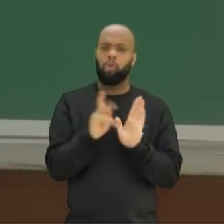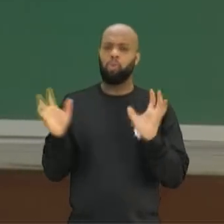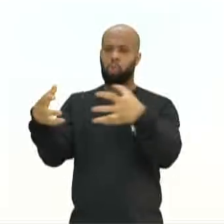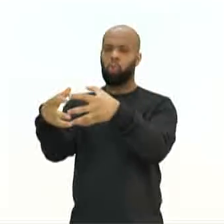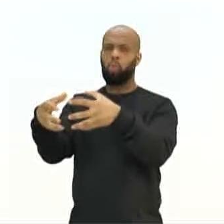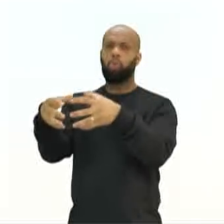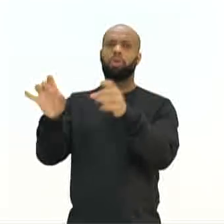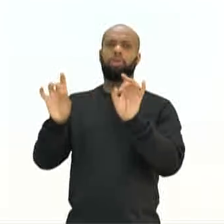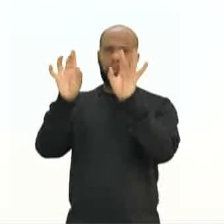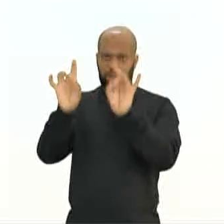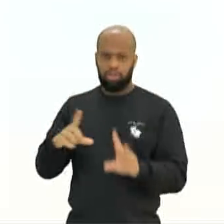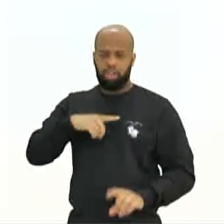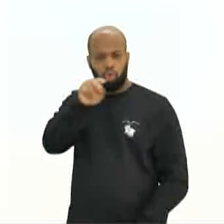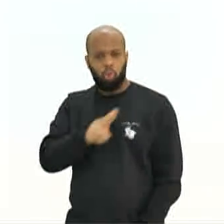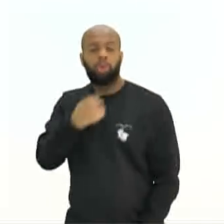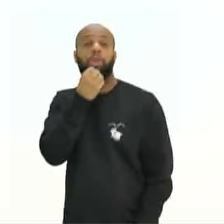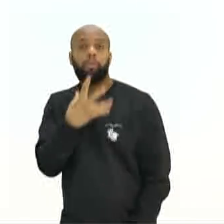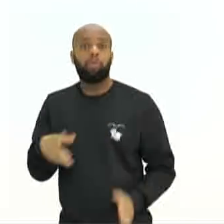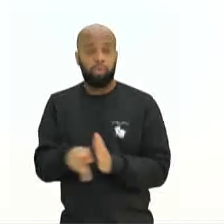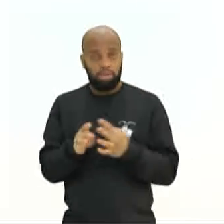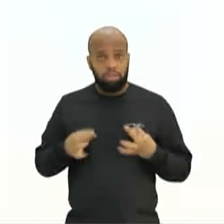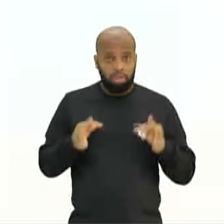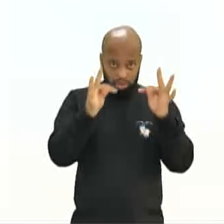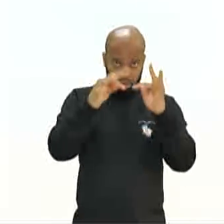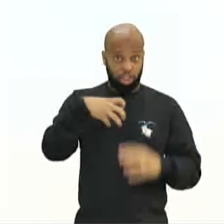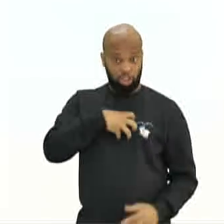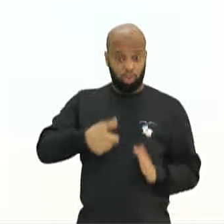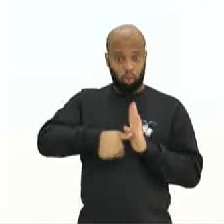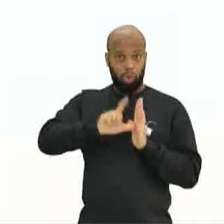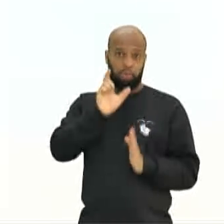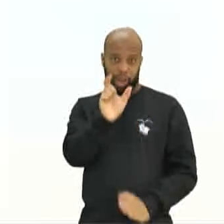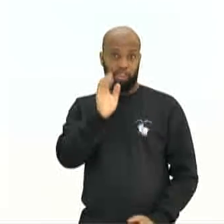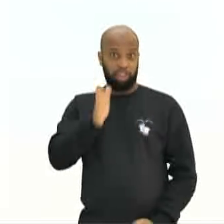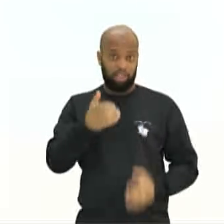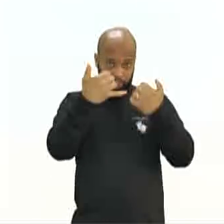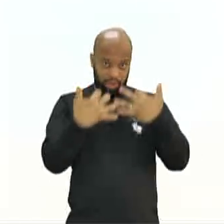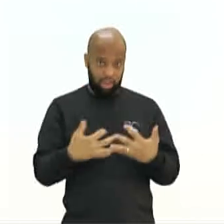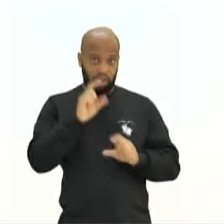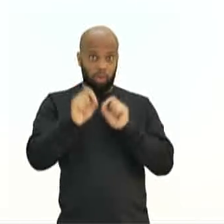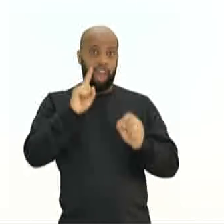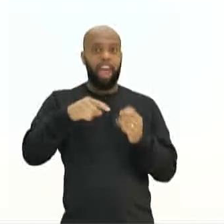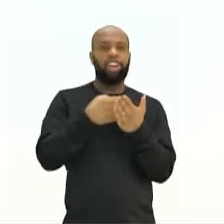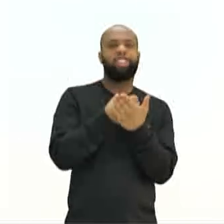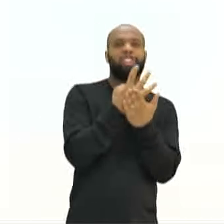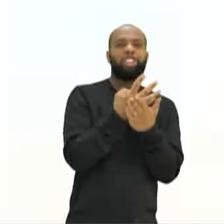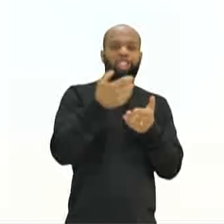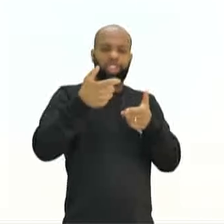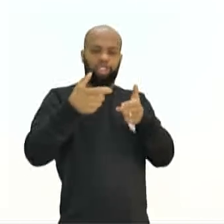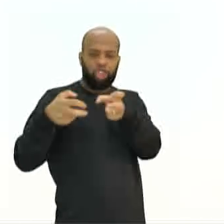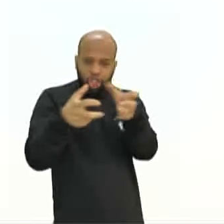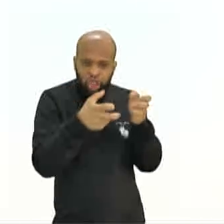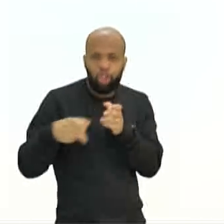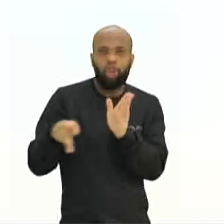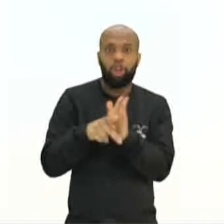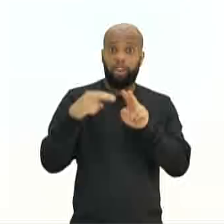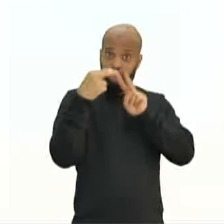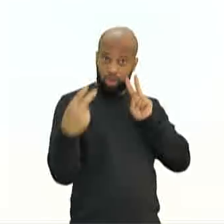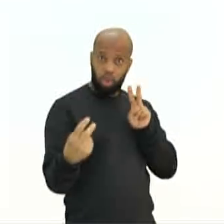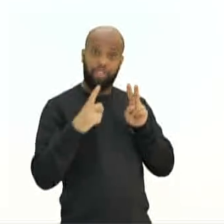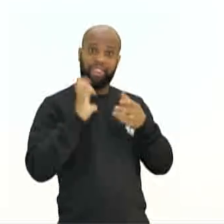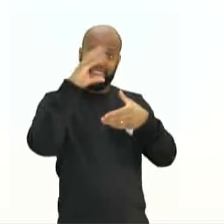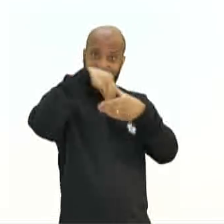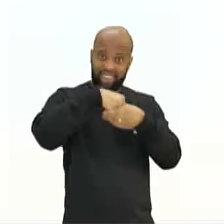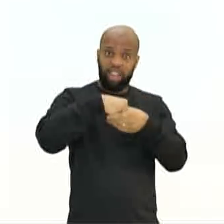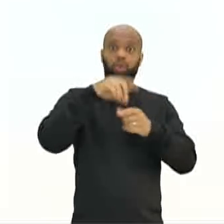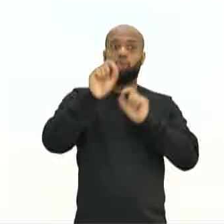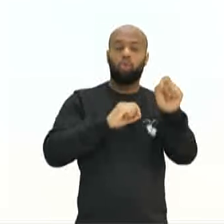vem fazendo um uso produtivo da tecnologia de streaming é o de cassinos online, com plataformas oferecendo em seu catálogo